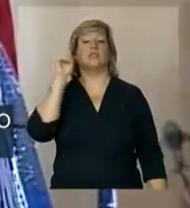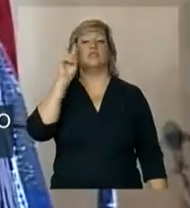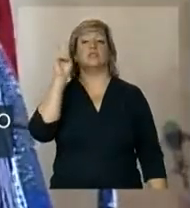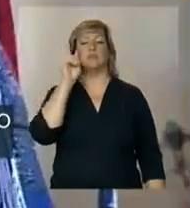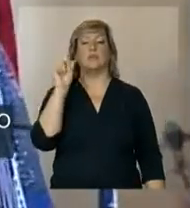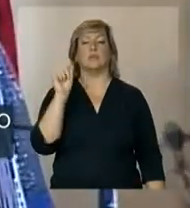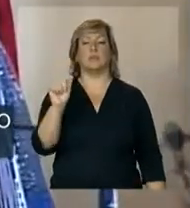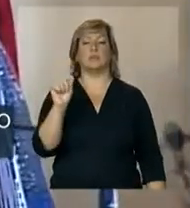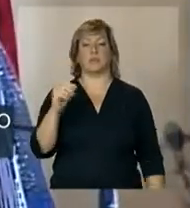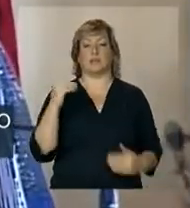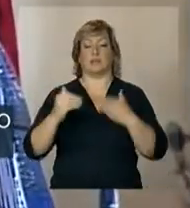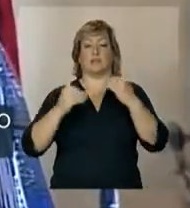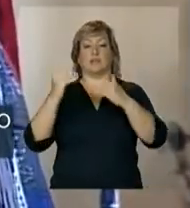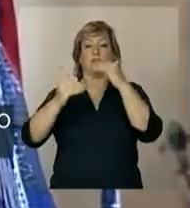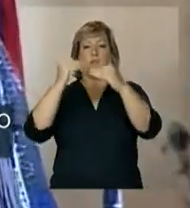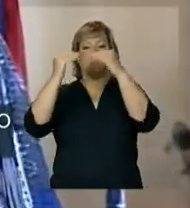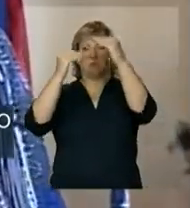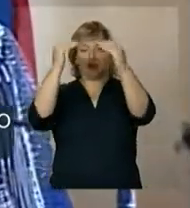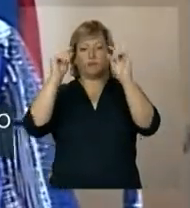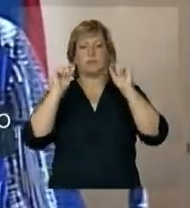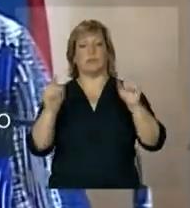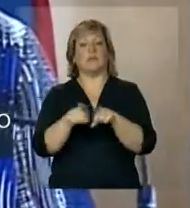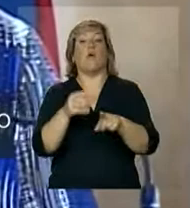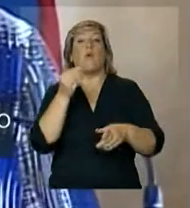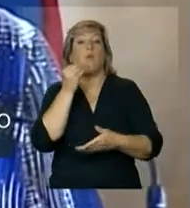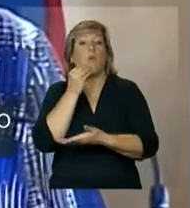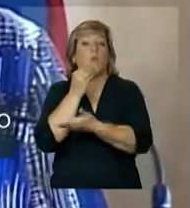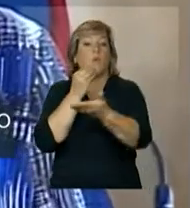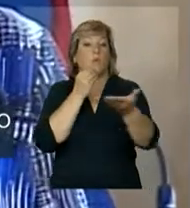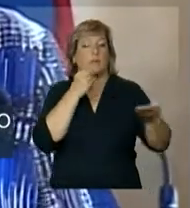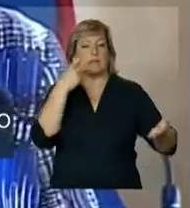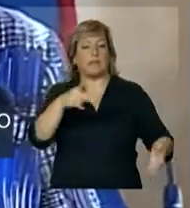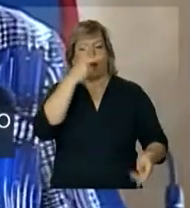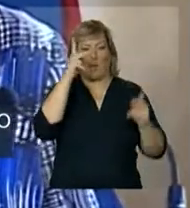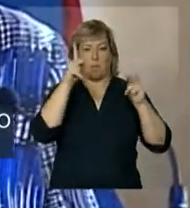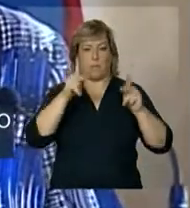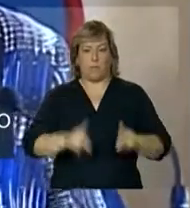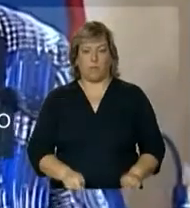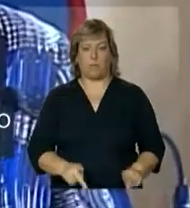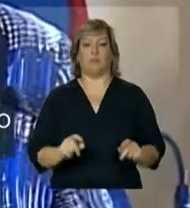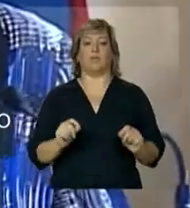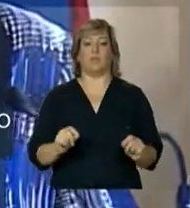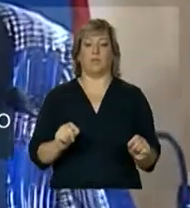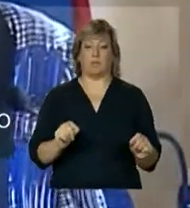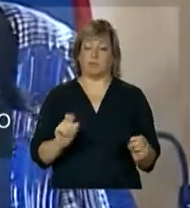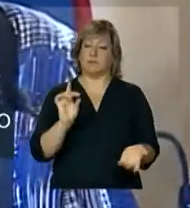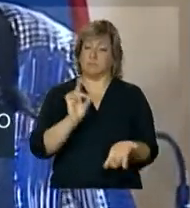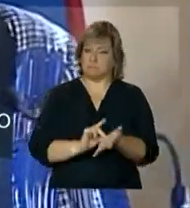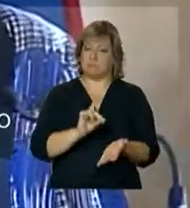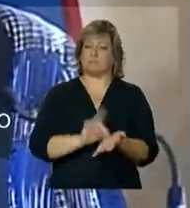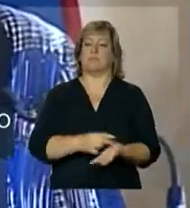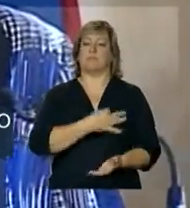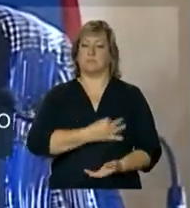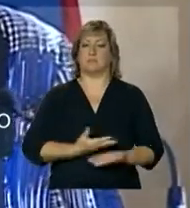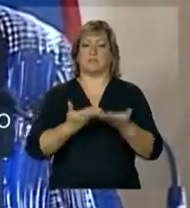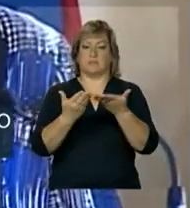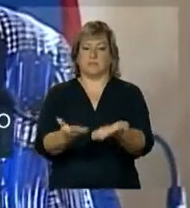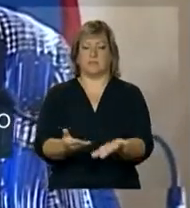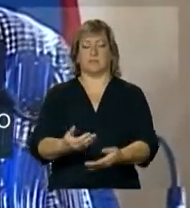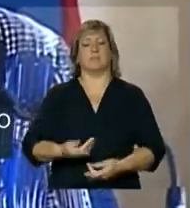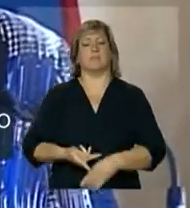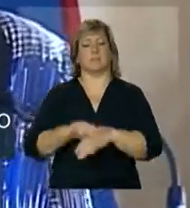refere ao desenvolvimento e às oportunidades desse povo que, de fato, merece todas as